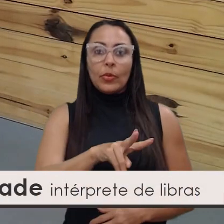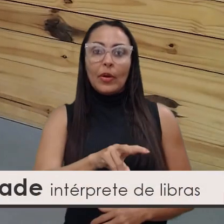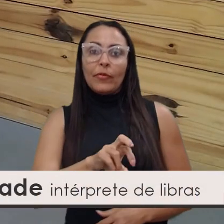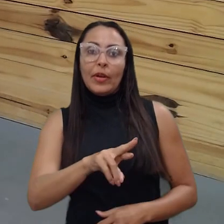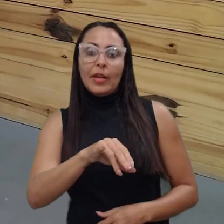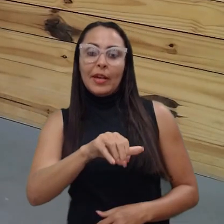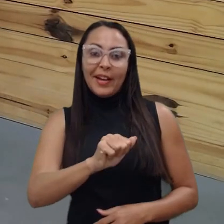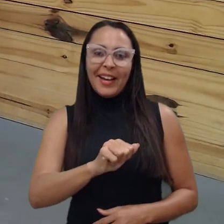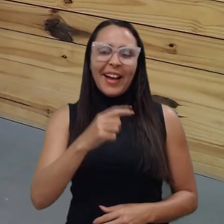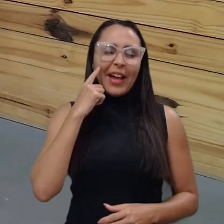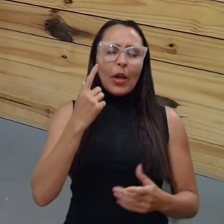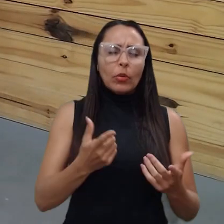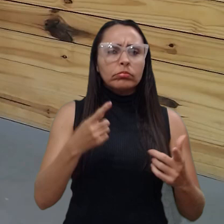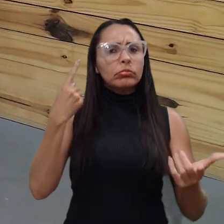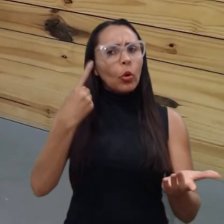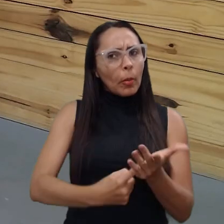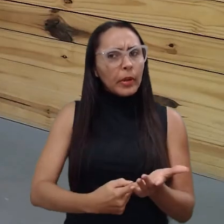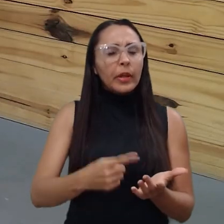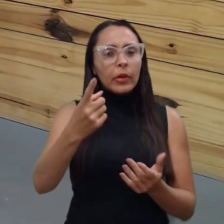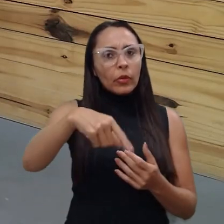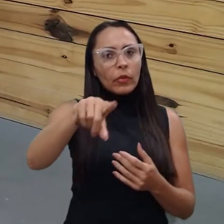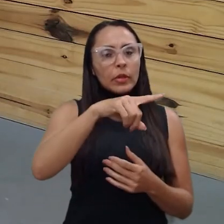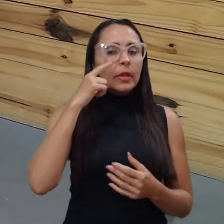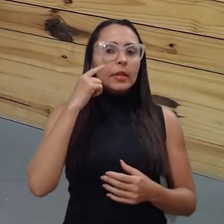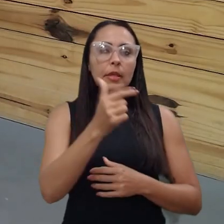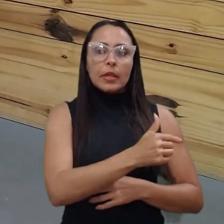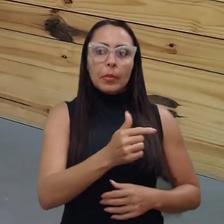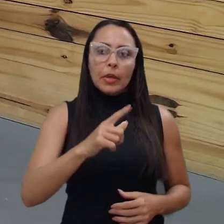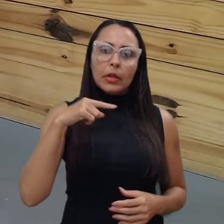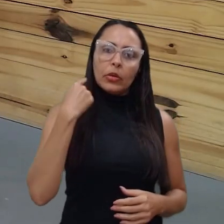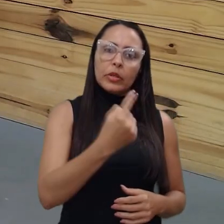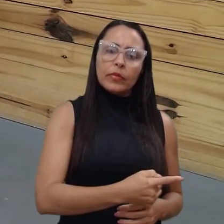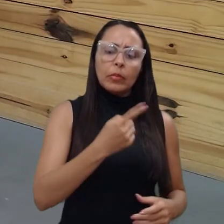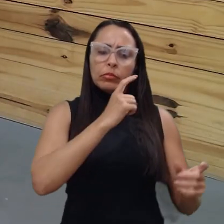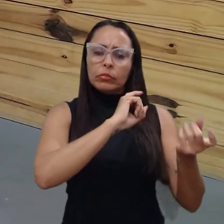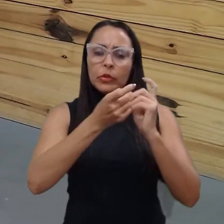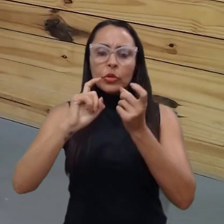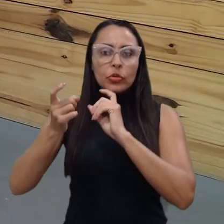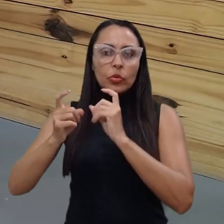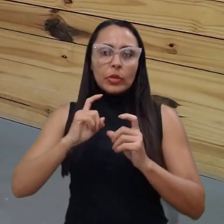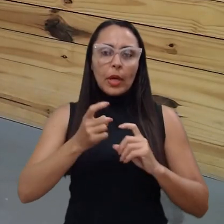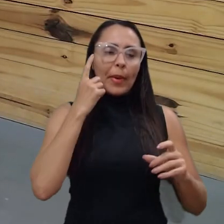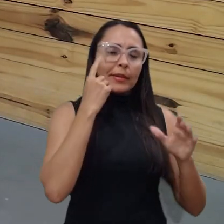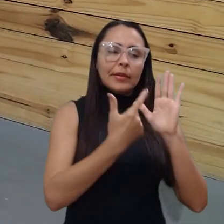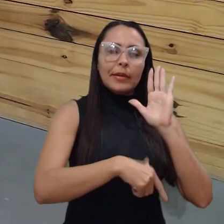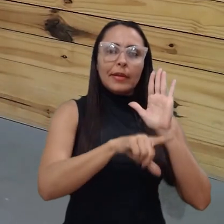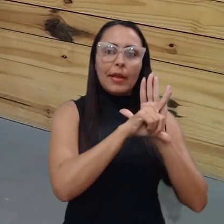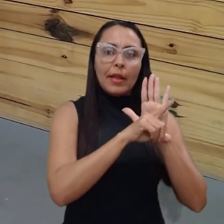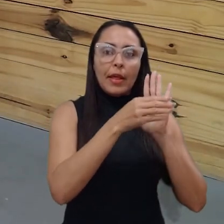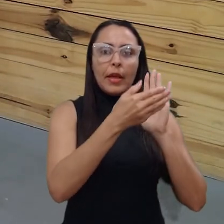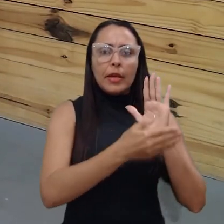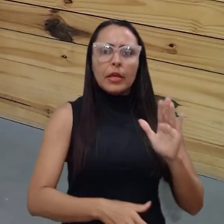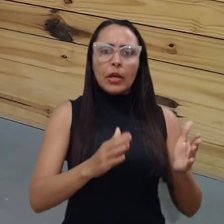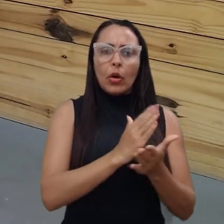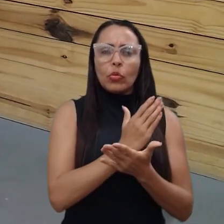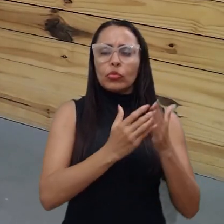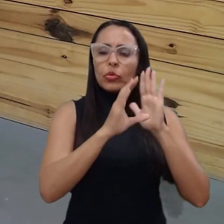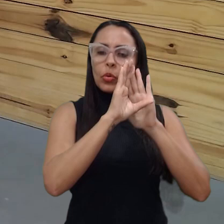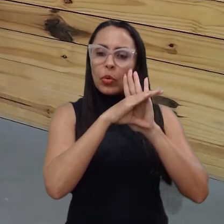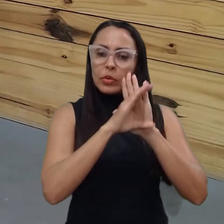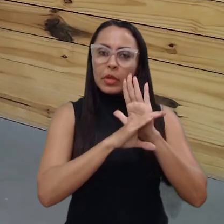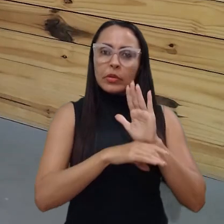Arcanjo. Eu combinei com vocês que essa semana nós íamos discutir a parte de legislação e mais alguns